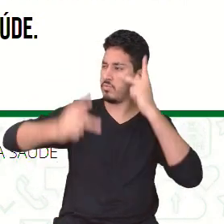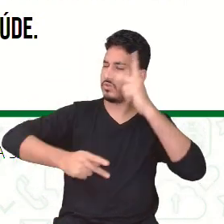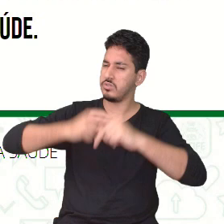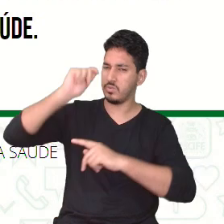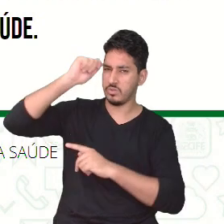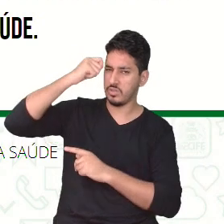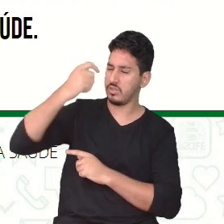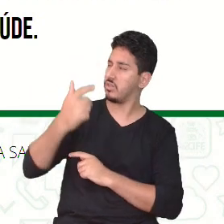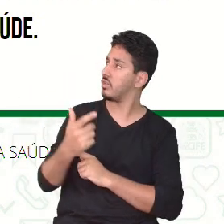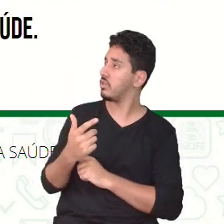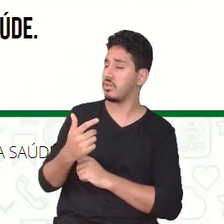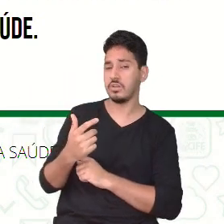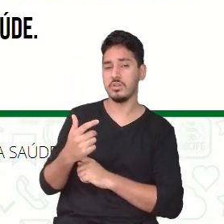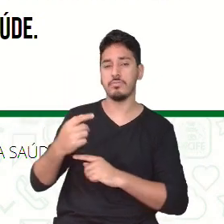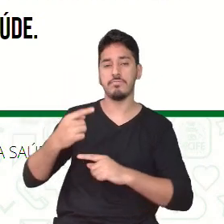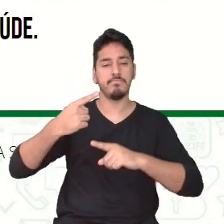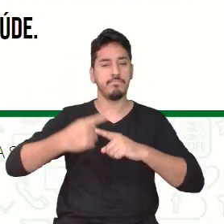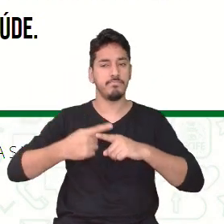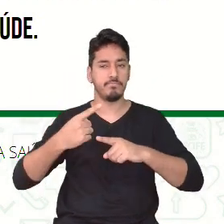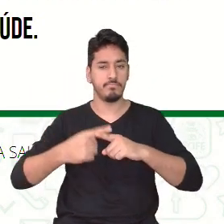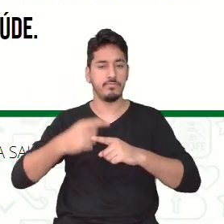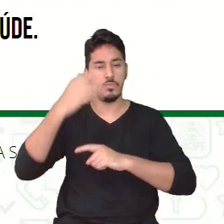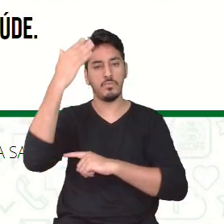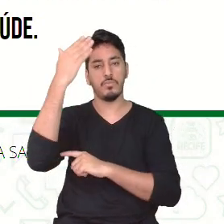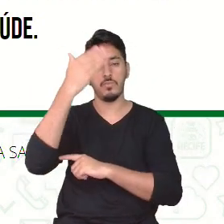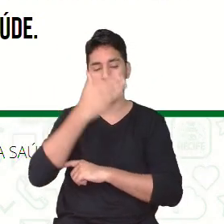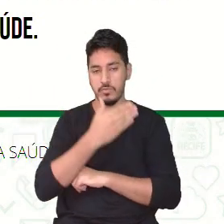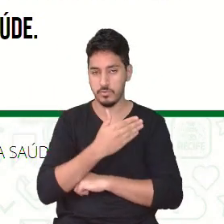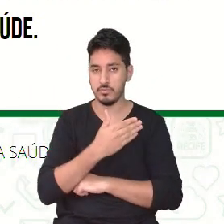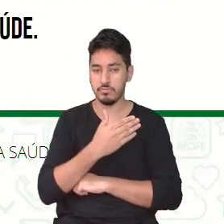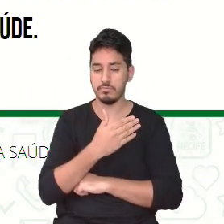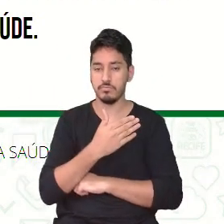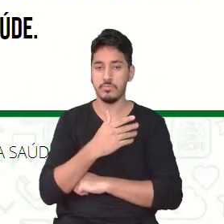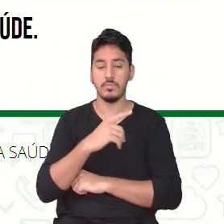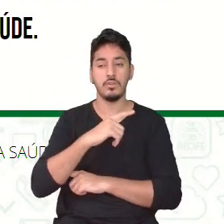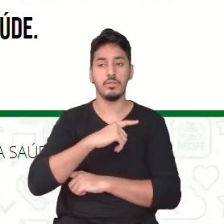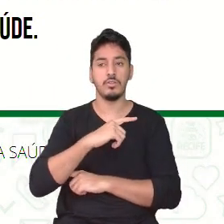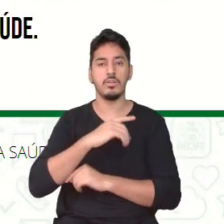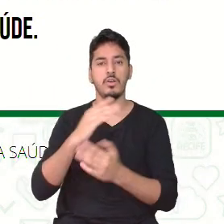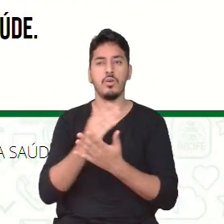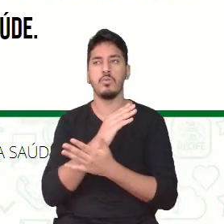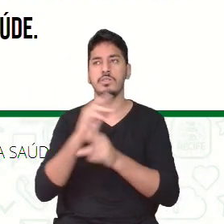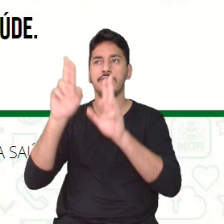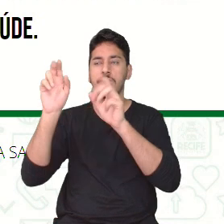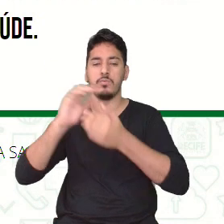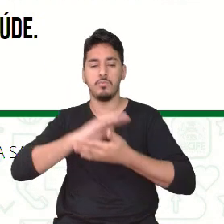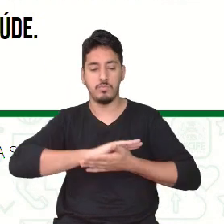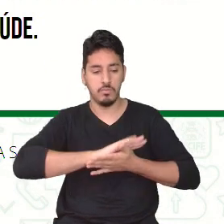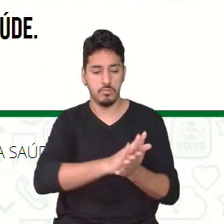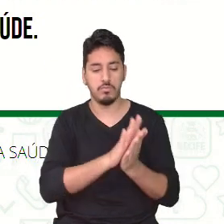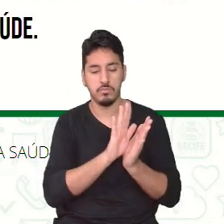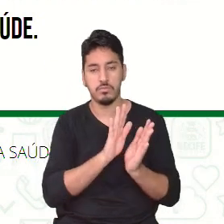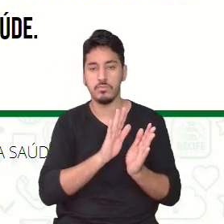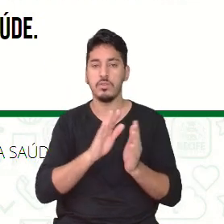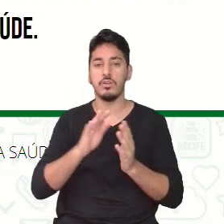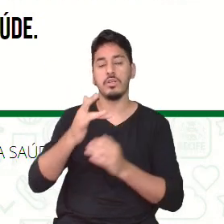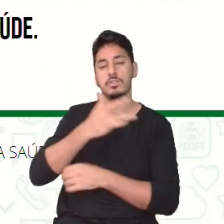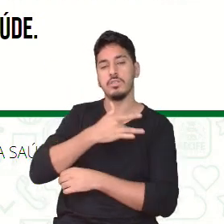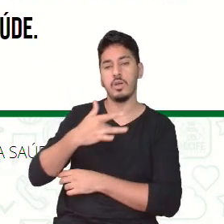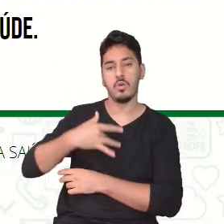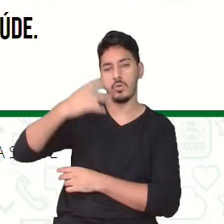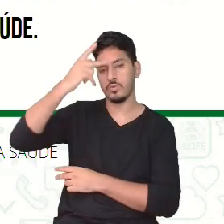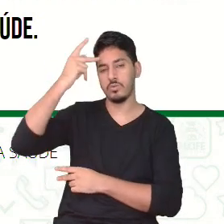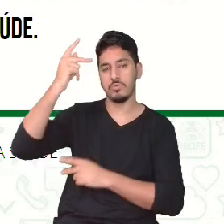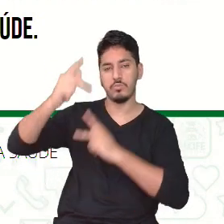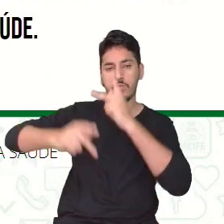gente? Porque, comprovadamente, tem inclusão de temas como racismo e saúde da população negra.